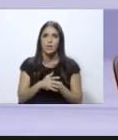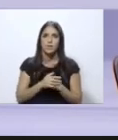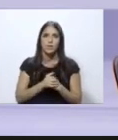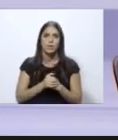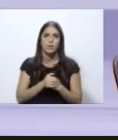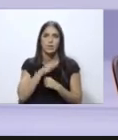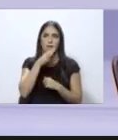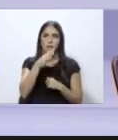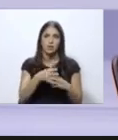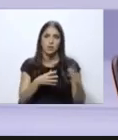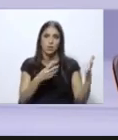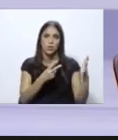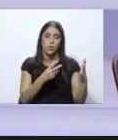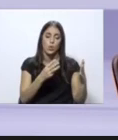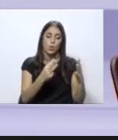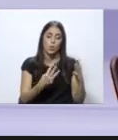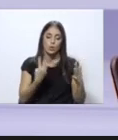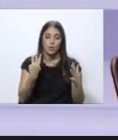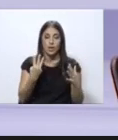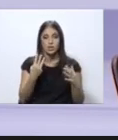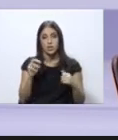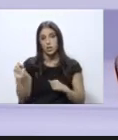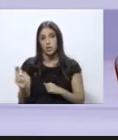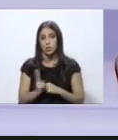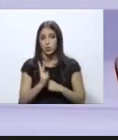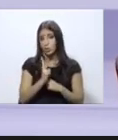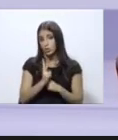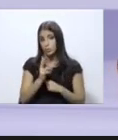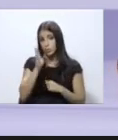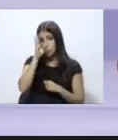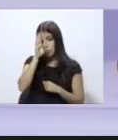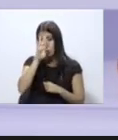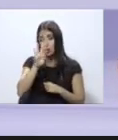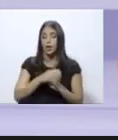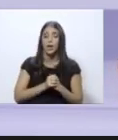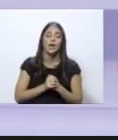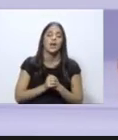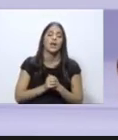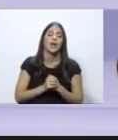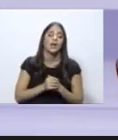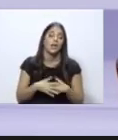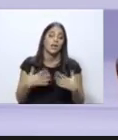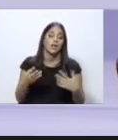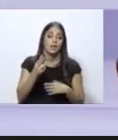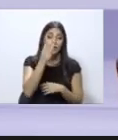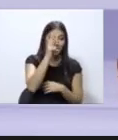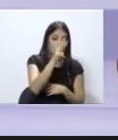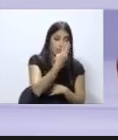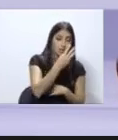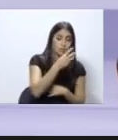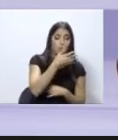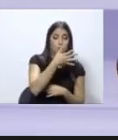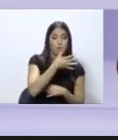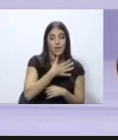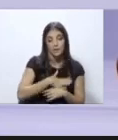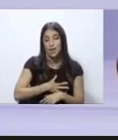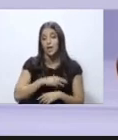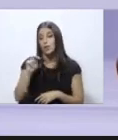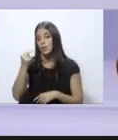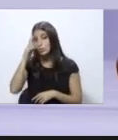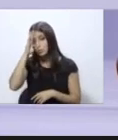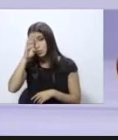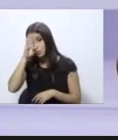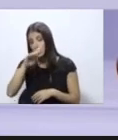o Benfica e dois para o Sporting. Por isso o Futebol Clube do Porto continua a não contar. Há o Boa Vista também, que é uma